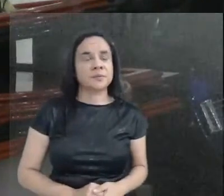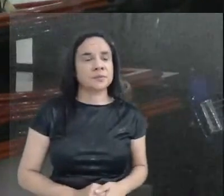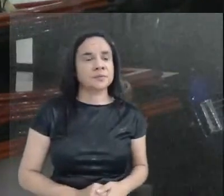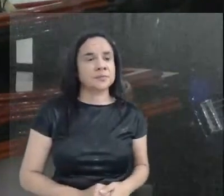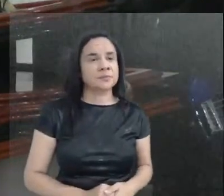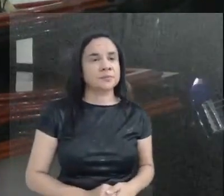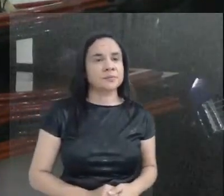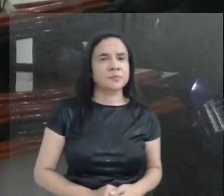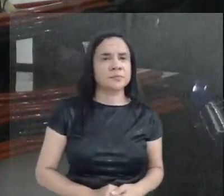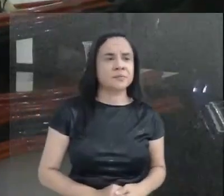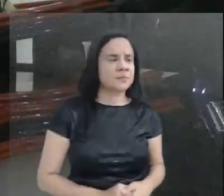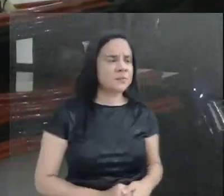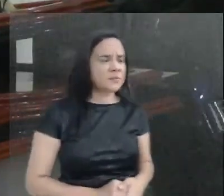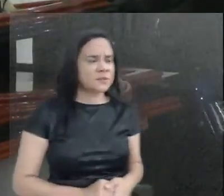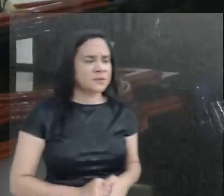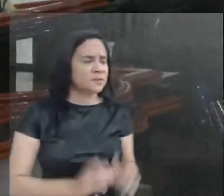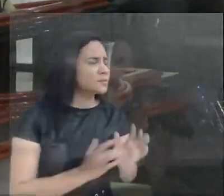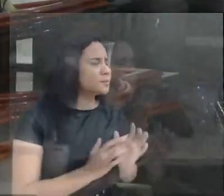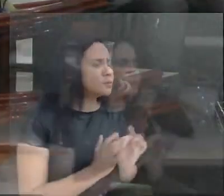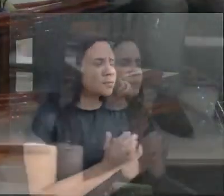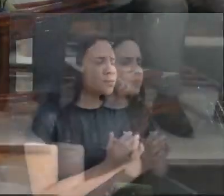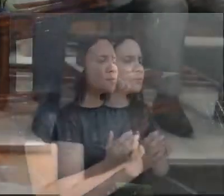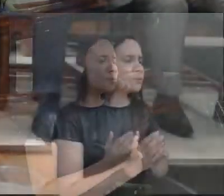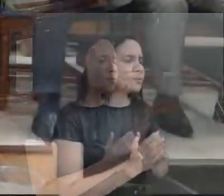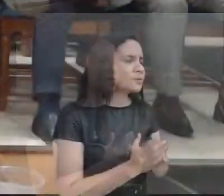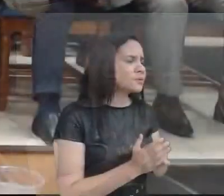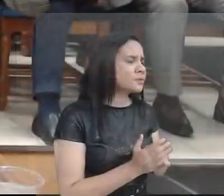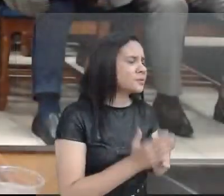me atende.